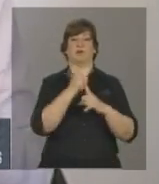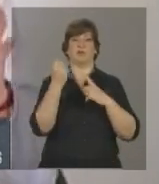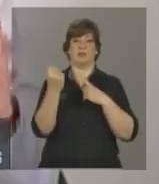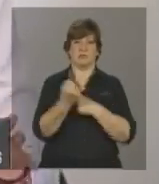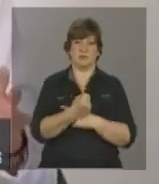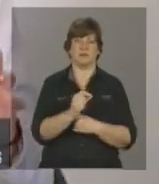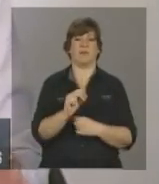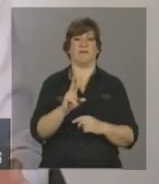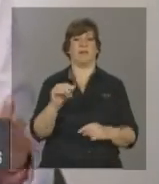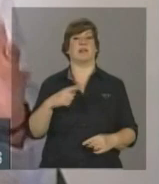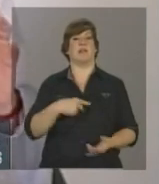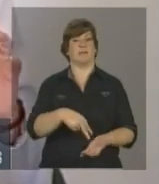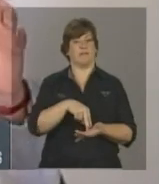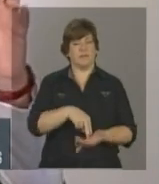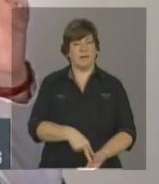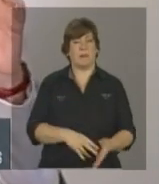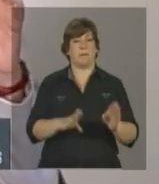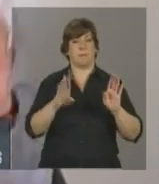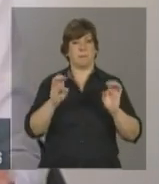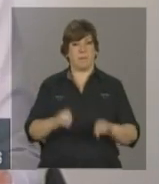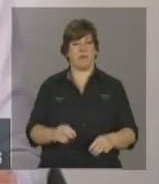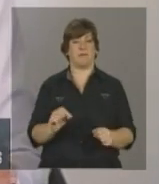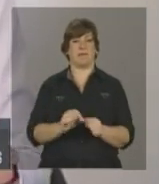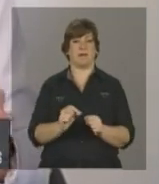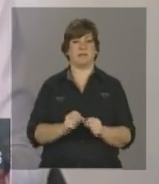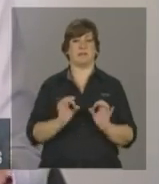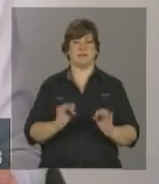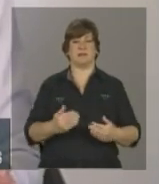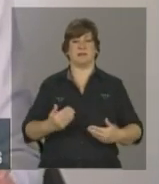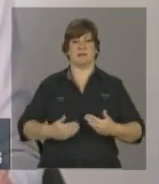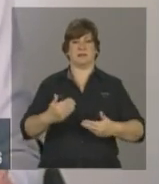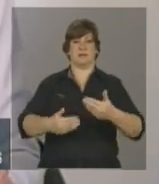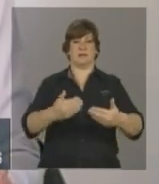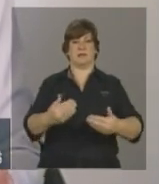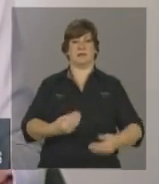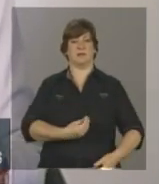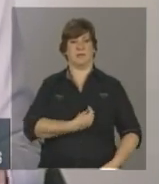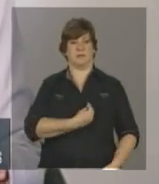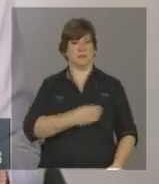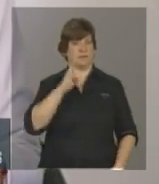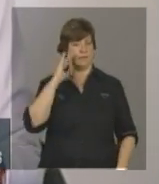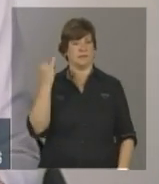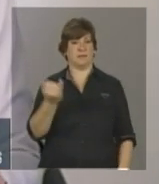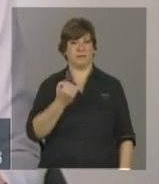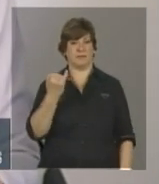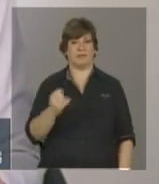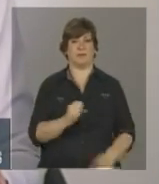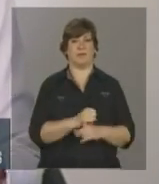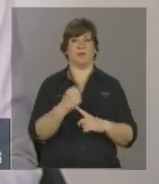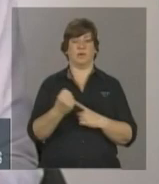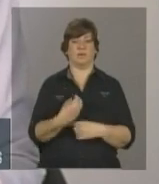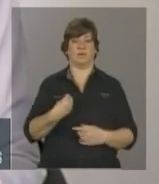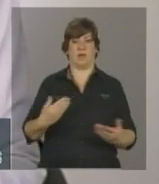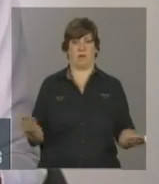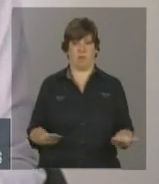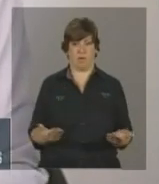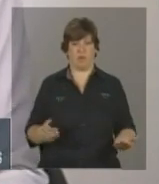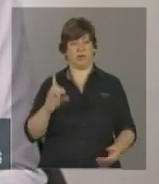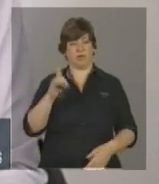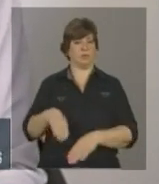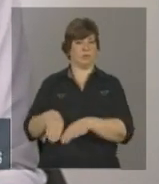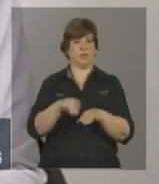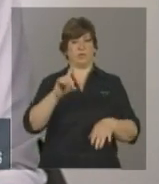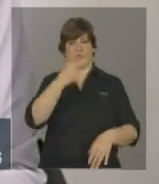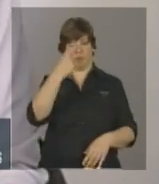que vai estar estruturada sobre aquilo que nós consideramos essencial para uma sociedade contemporânea: democracia, os